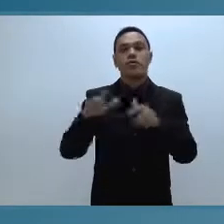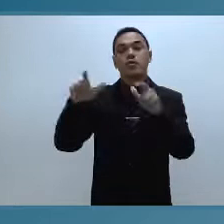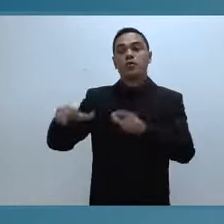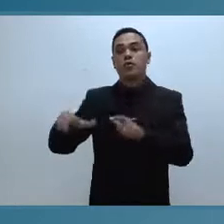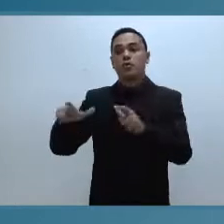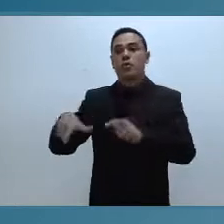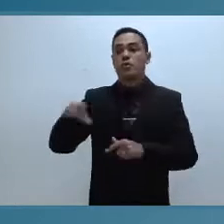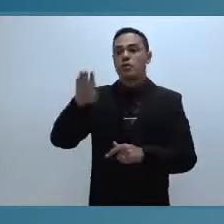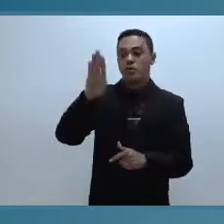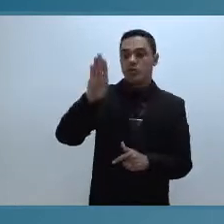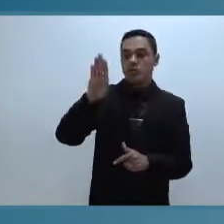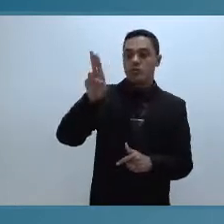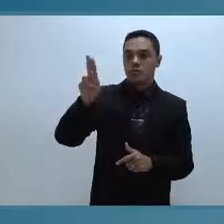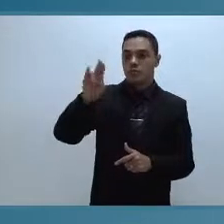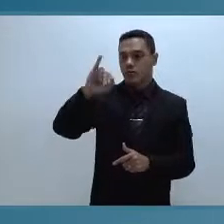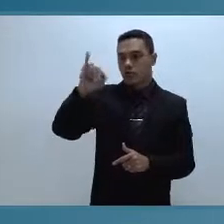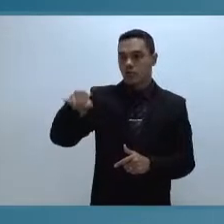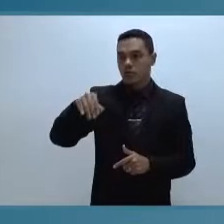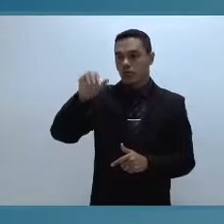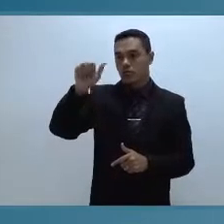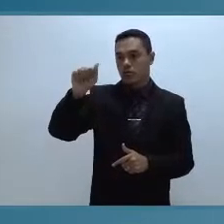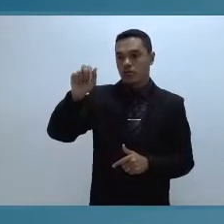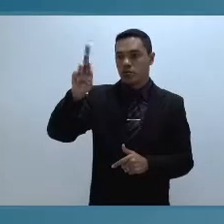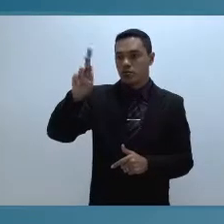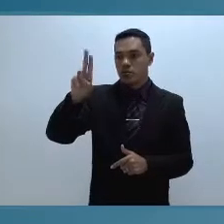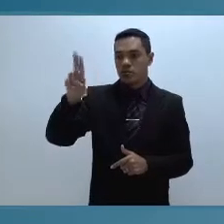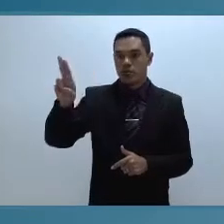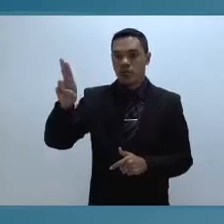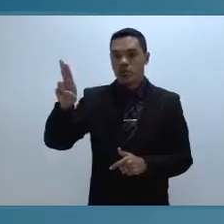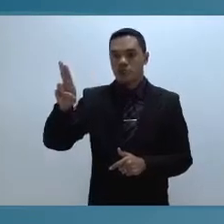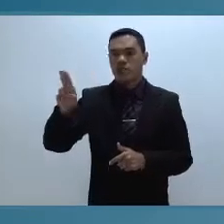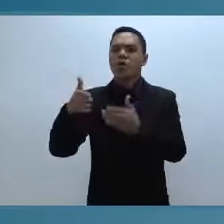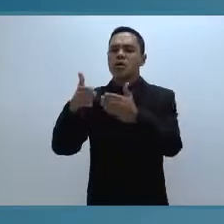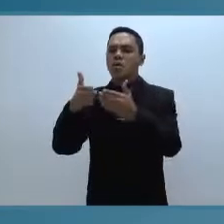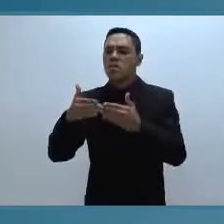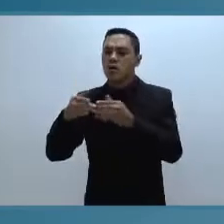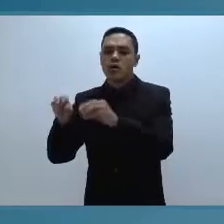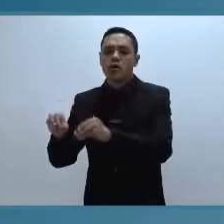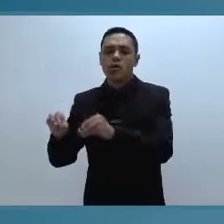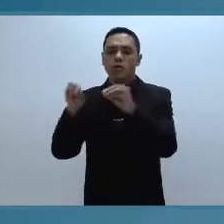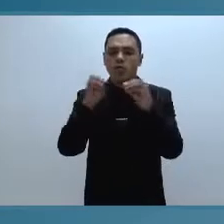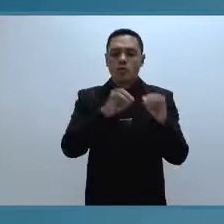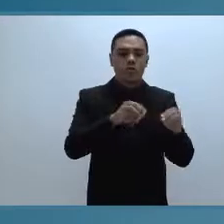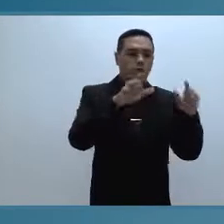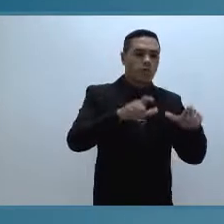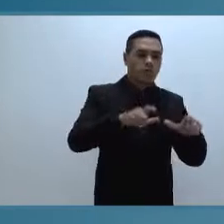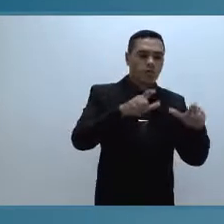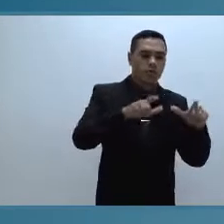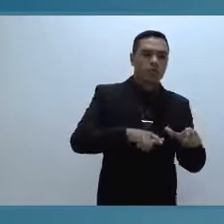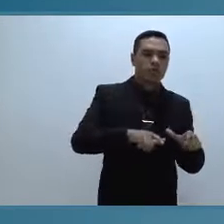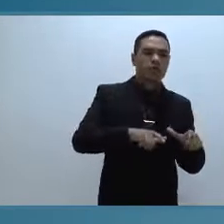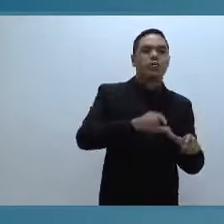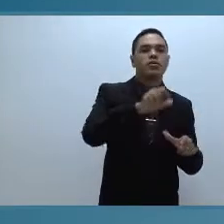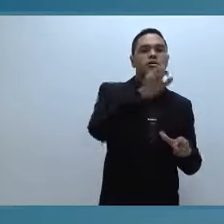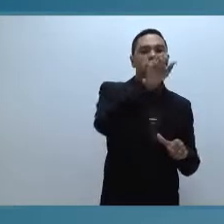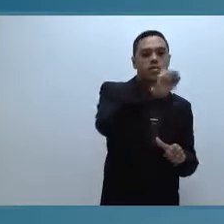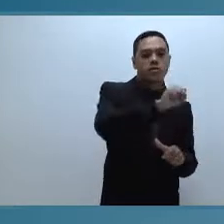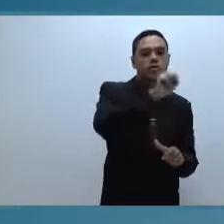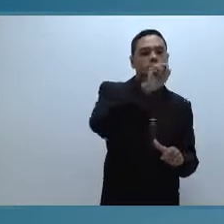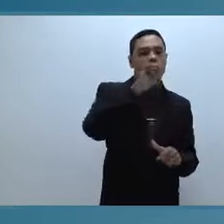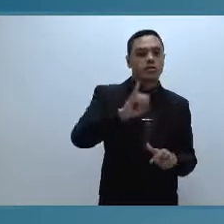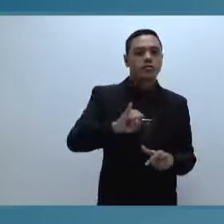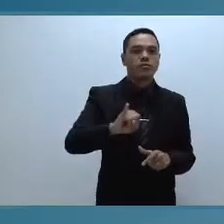em Santa Isabel. E a corregedora e o plenário foi contra. Tá? E também é